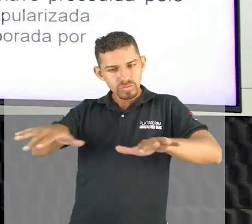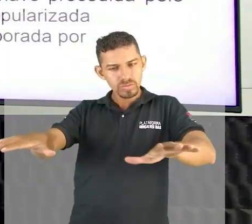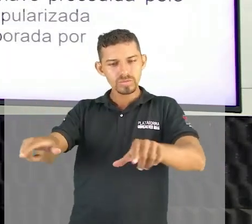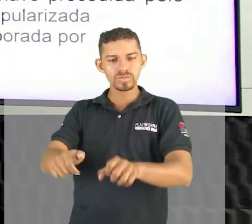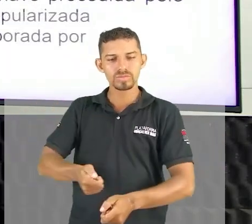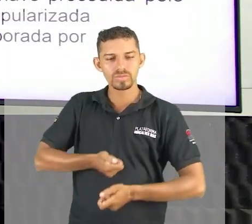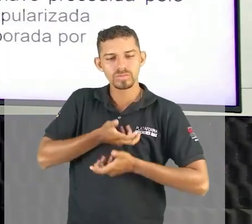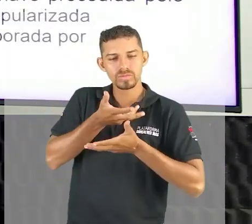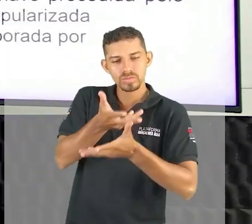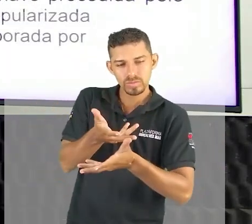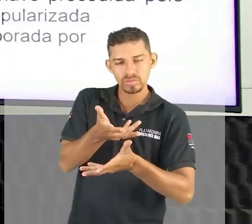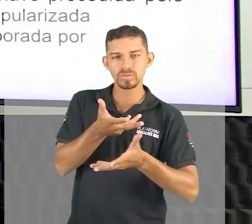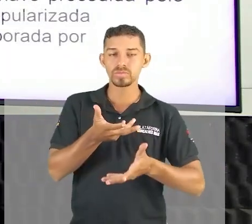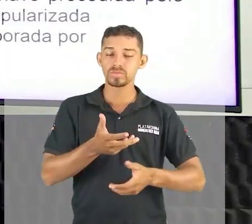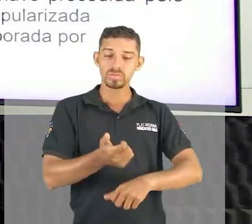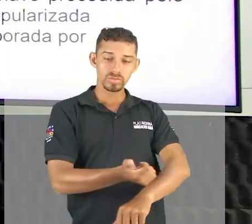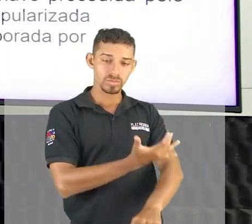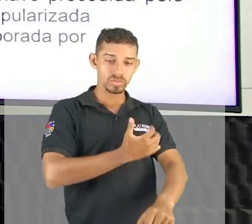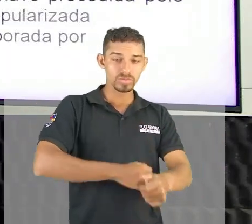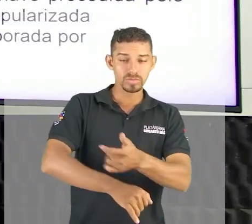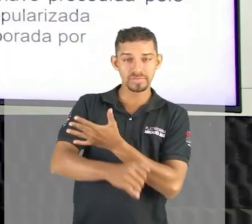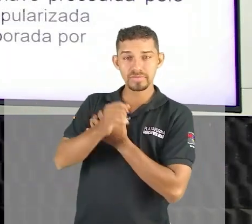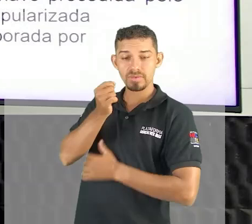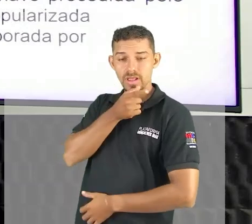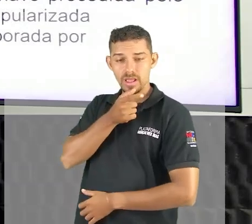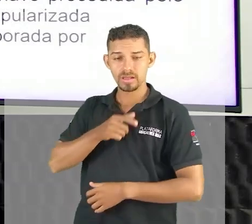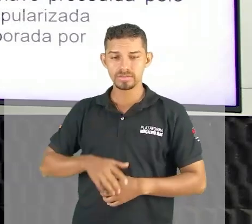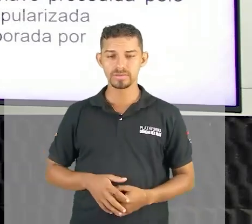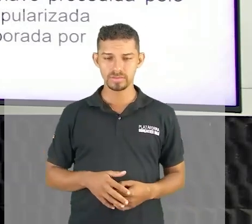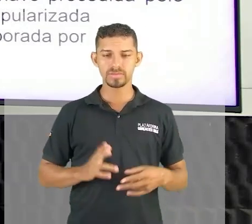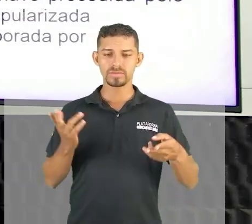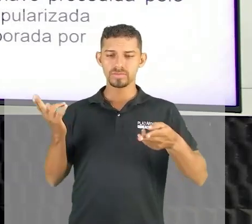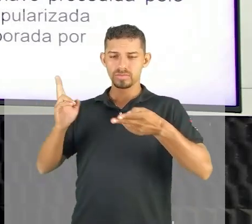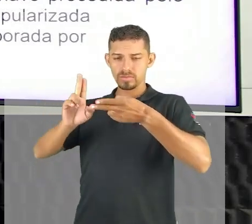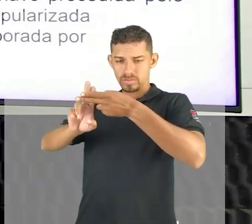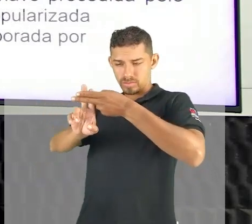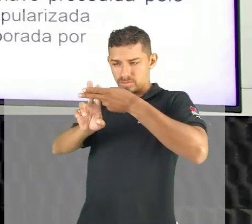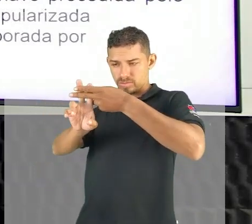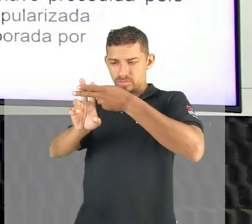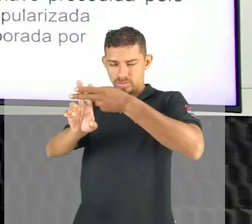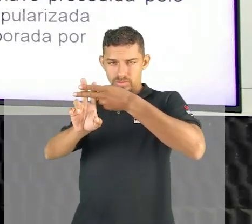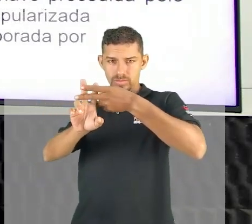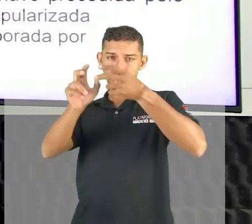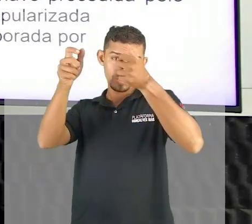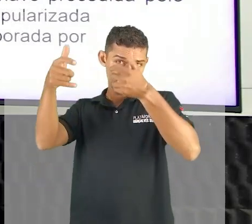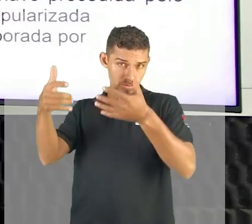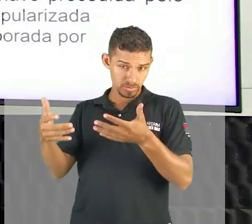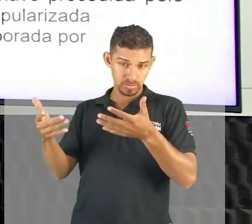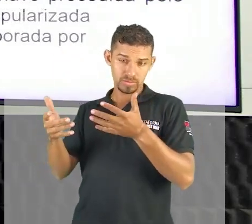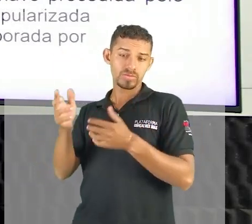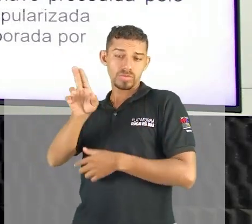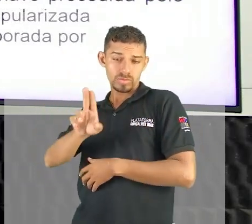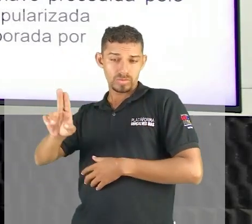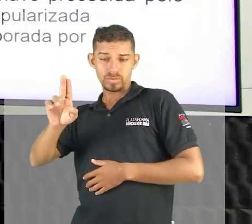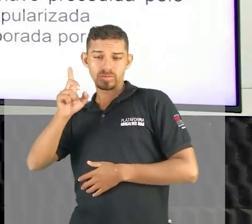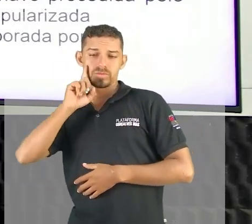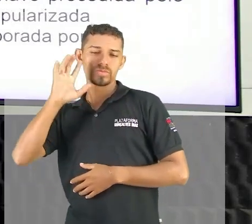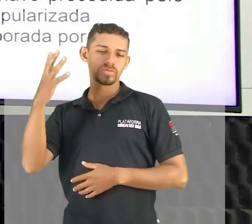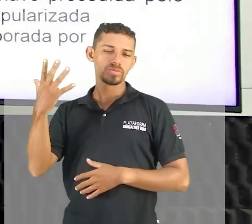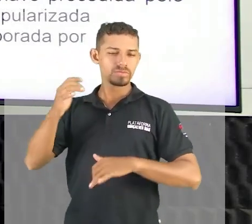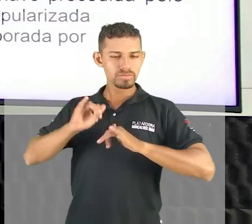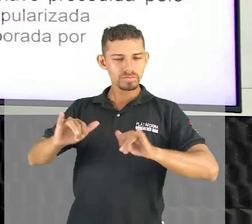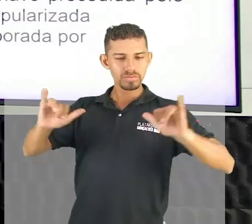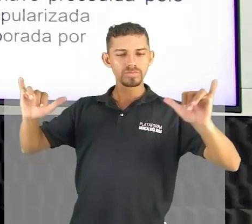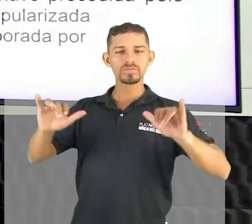de emoção e humor a palavra chave precedida pelo símbolo do jogo da velha foi popularizada pelo